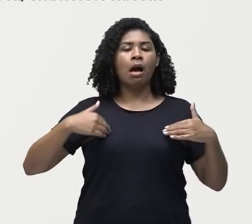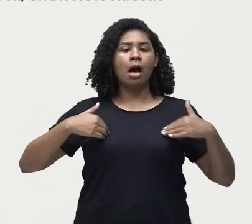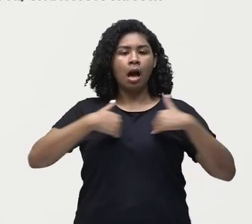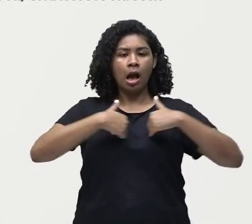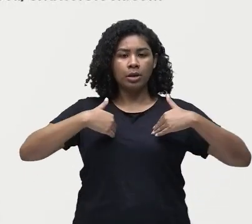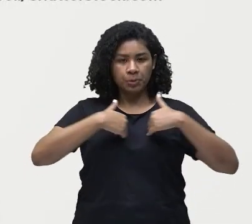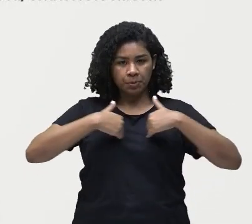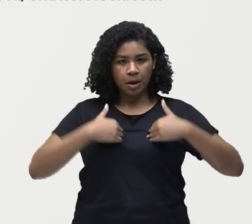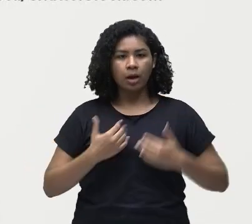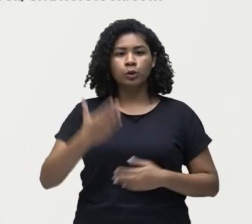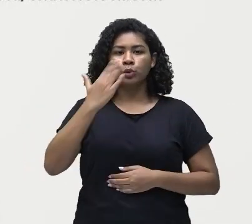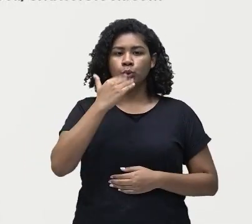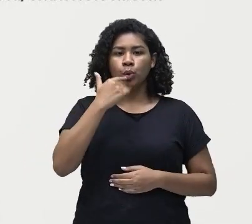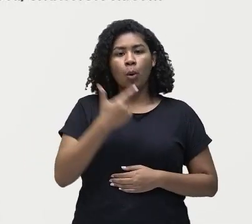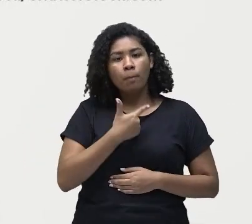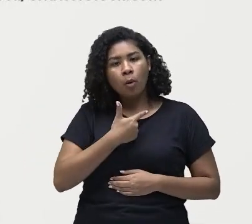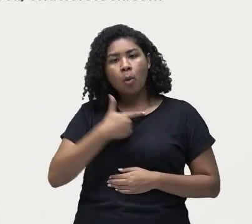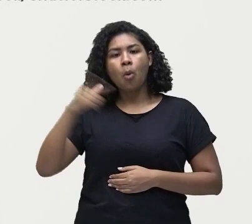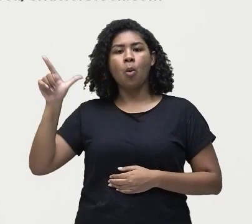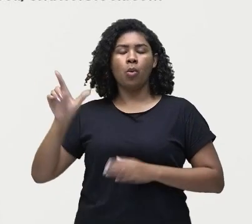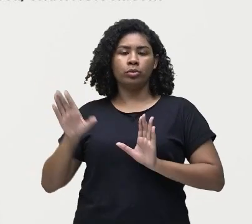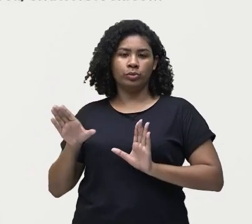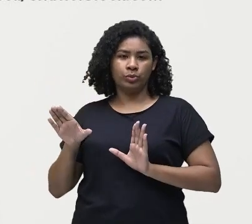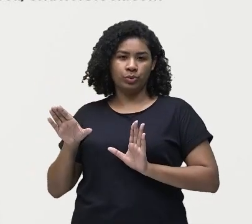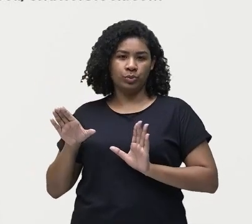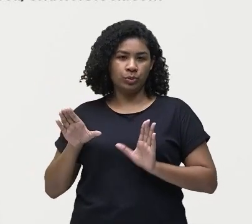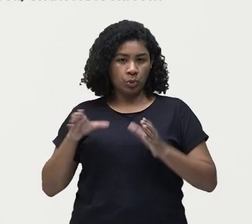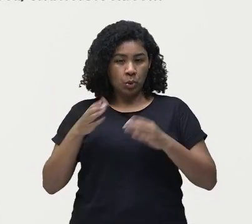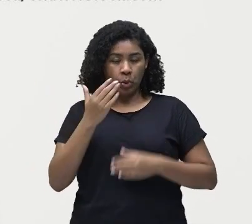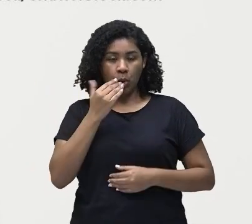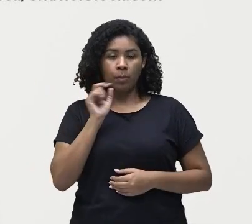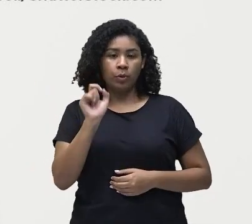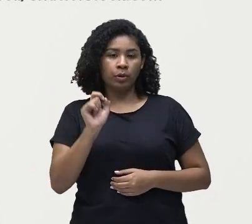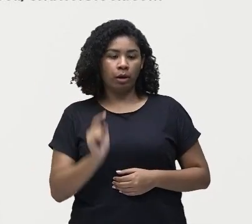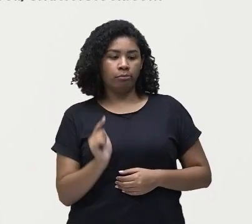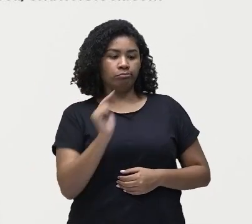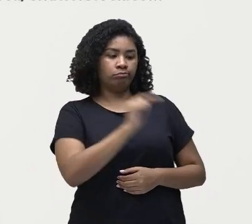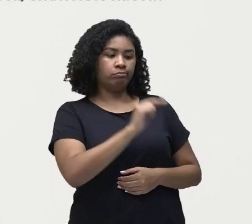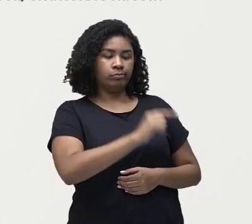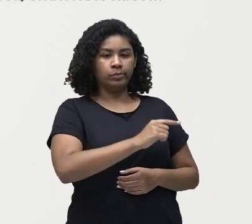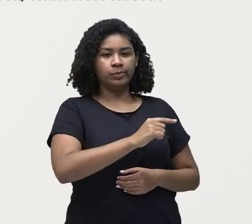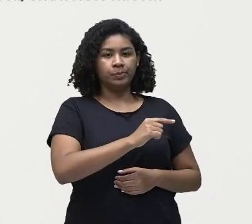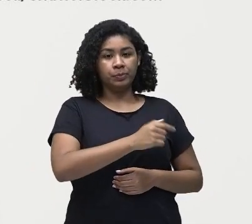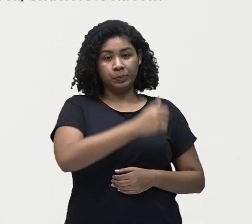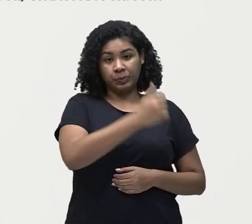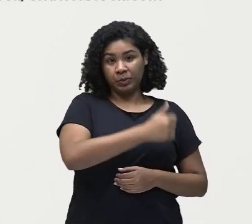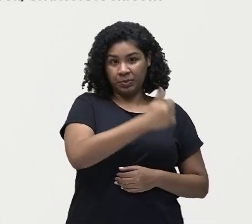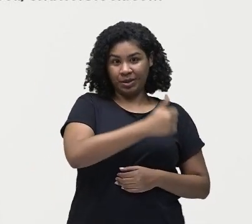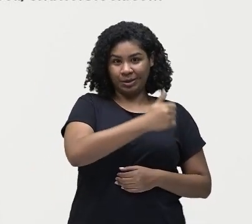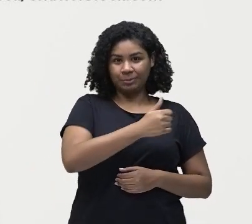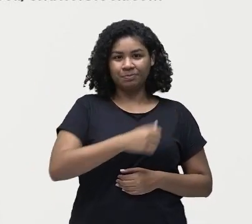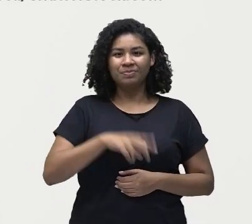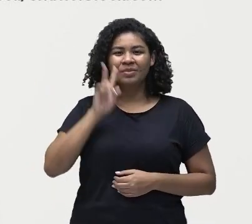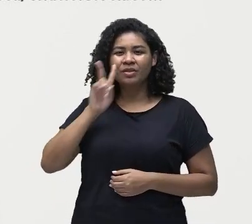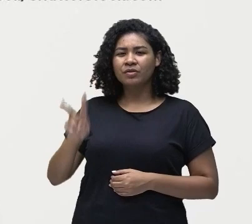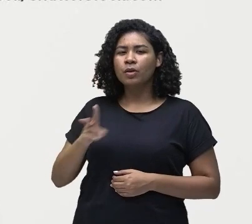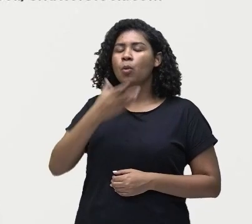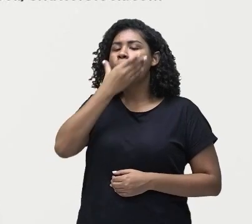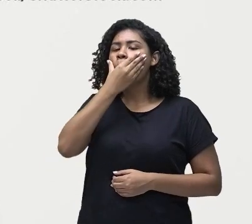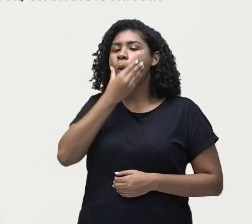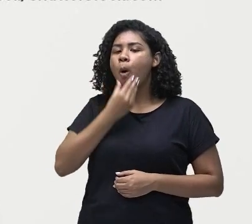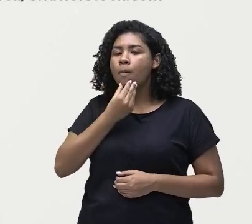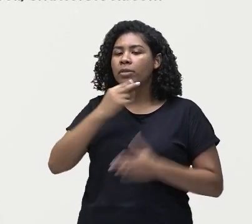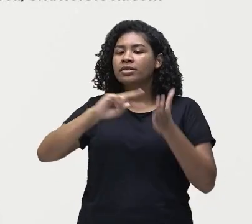se alimentam dos consumidores primários. Aí a gente tem aí no quadro homem, né, caracterizando a